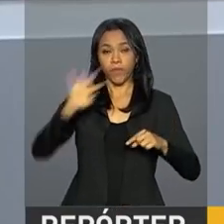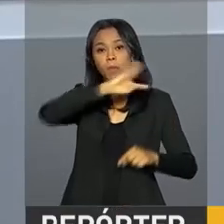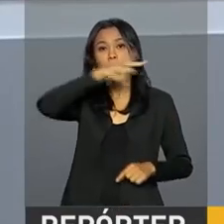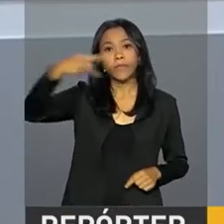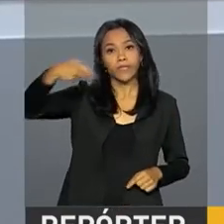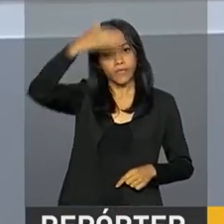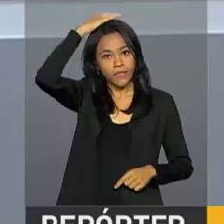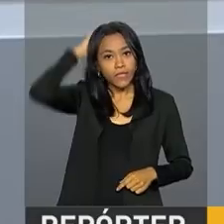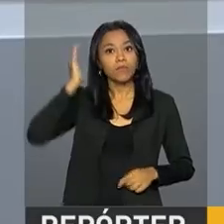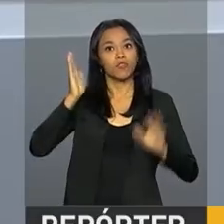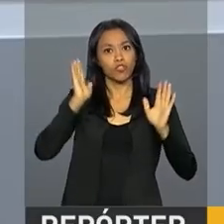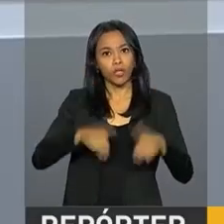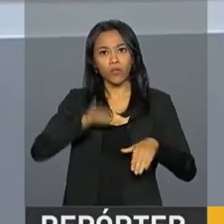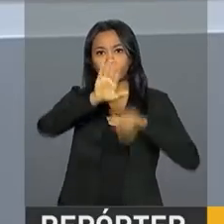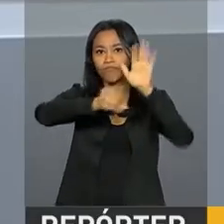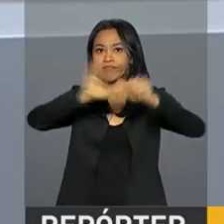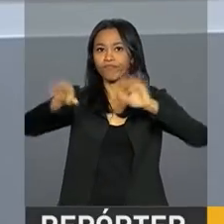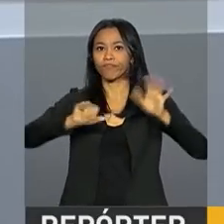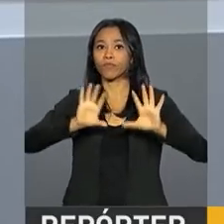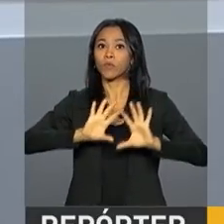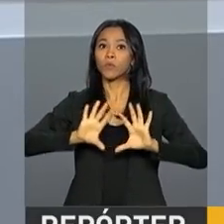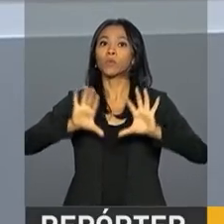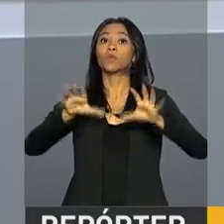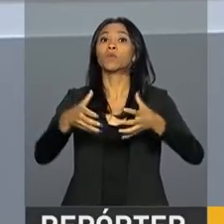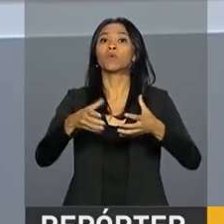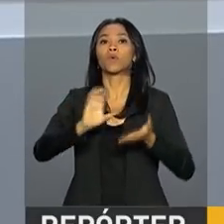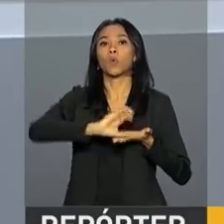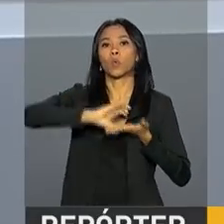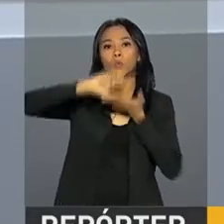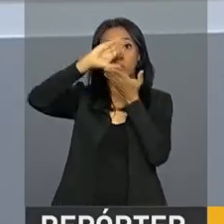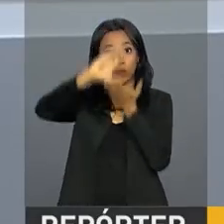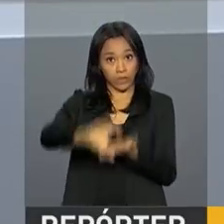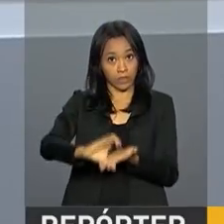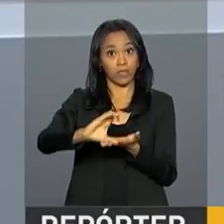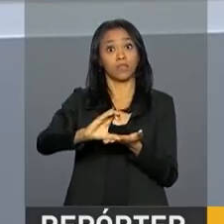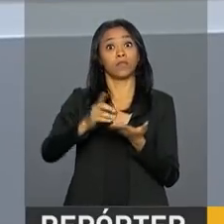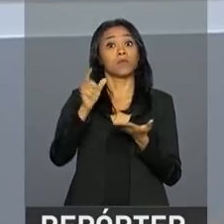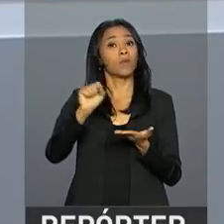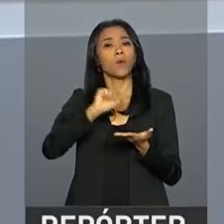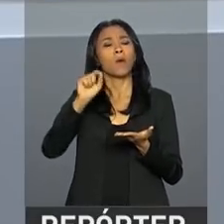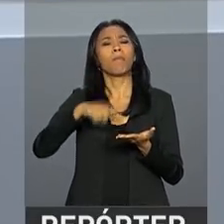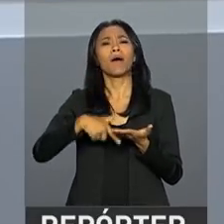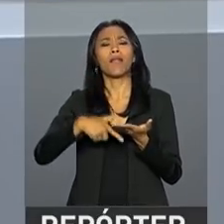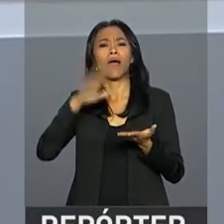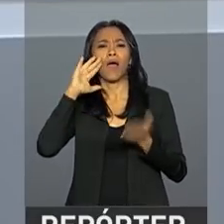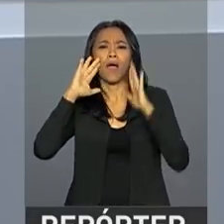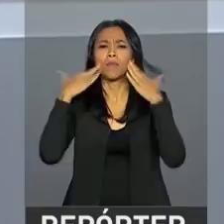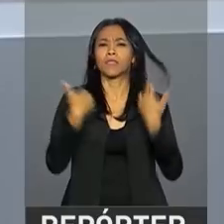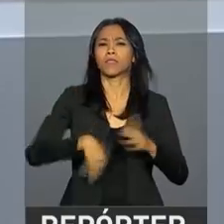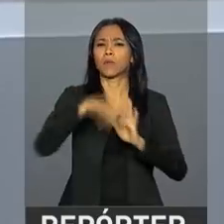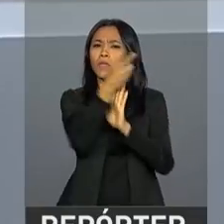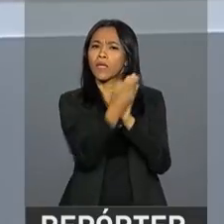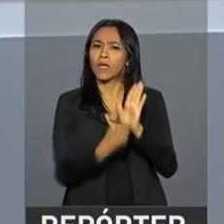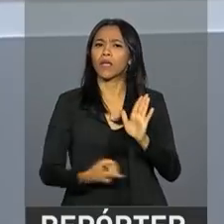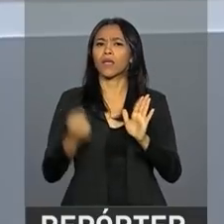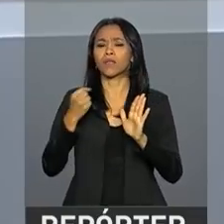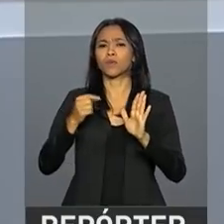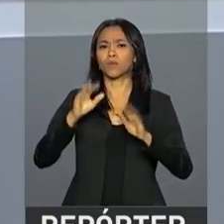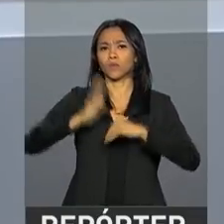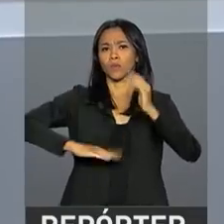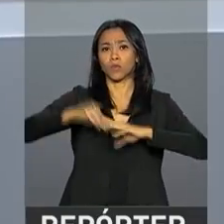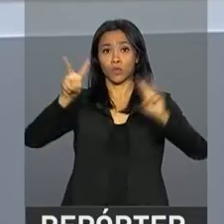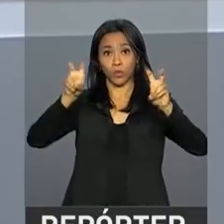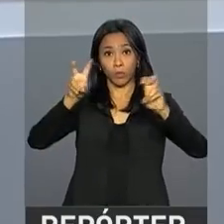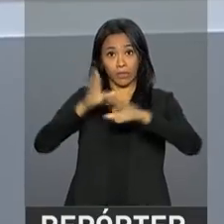convocou os conselhos da república e de defesa nacional para apresentar o decreto que estabeleceu a intervenção federal na segurança pública